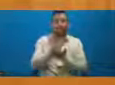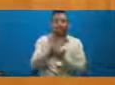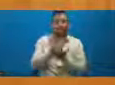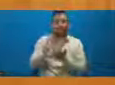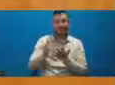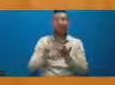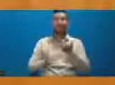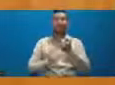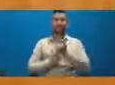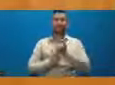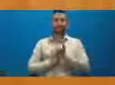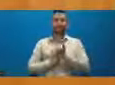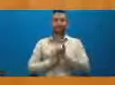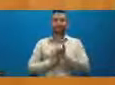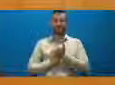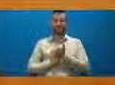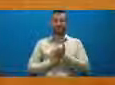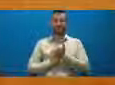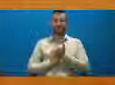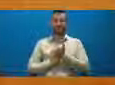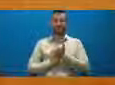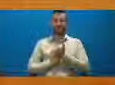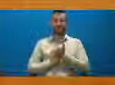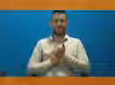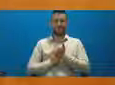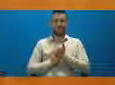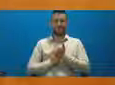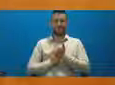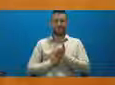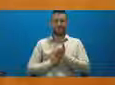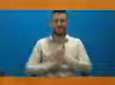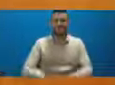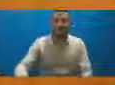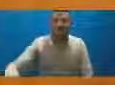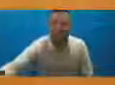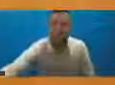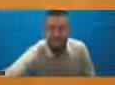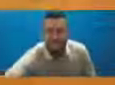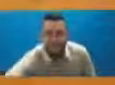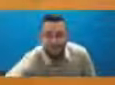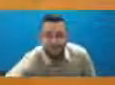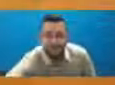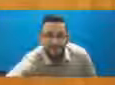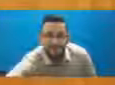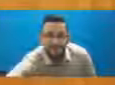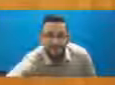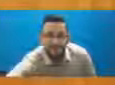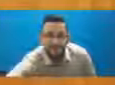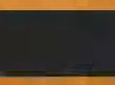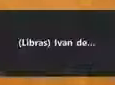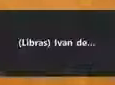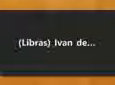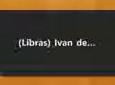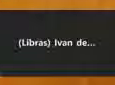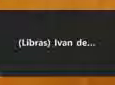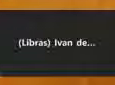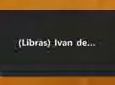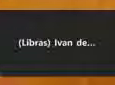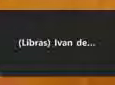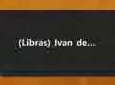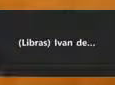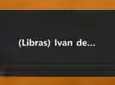disponível para todas e todos vocês e os eixos temáticos são seguintes o primeiro esse é o da reforma do estado